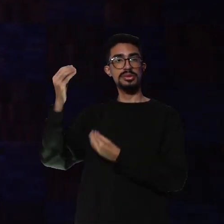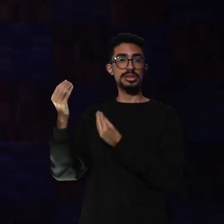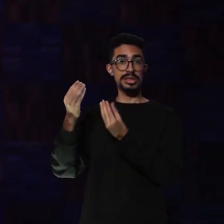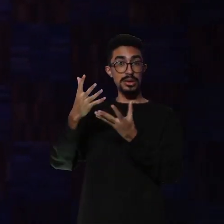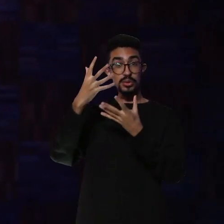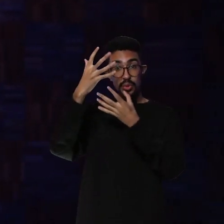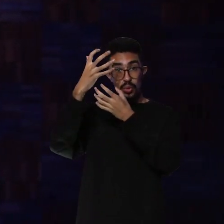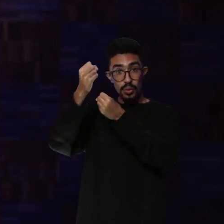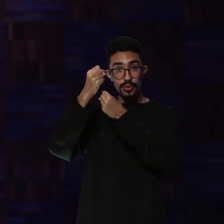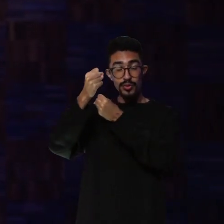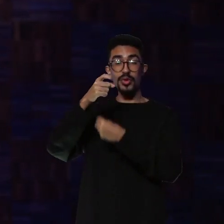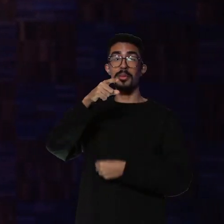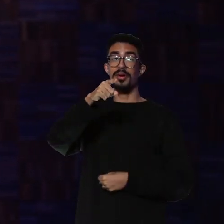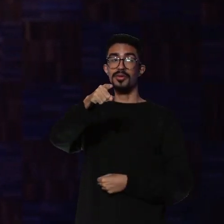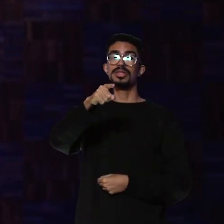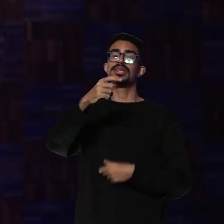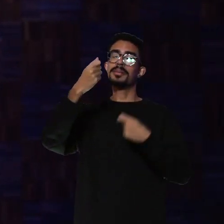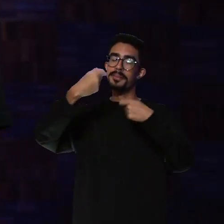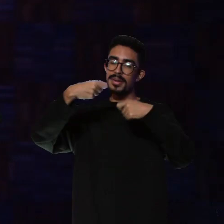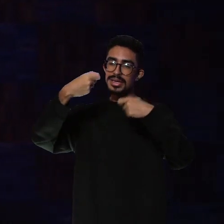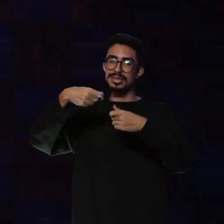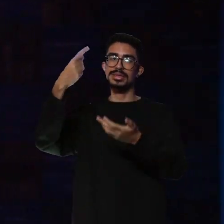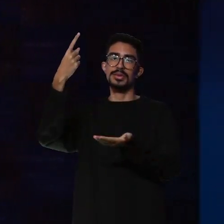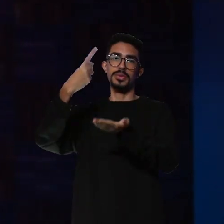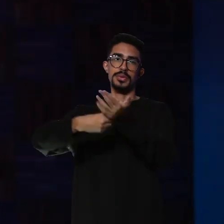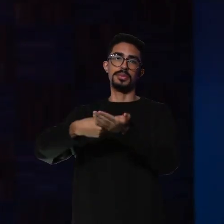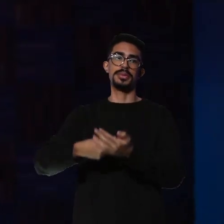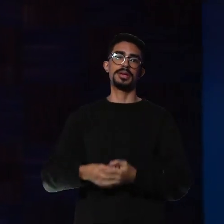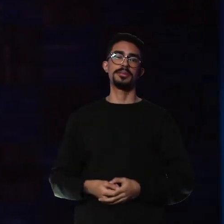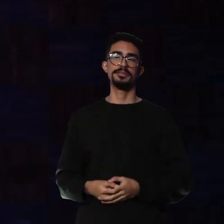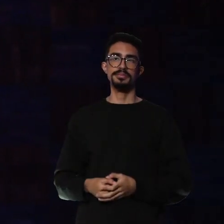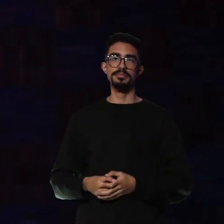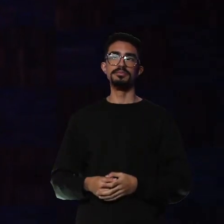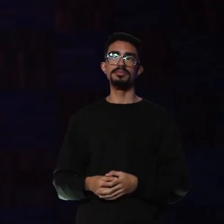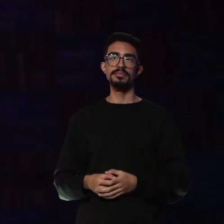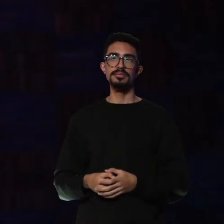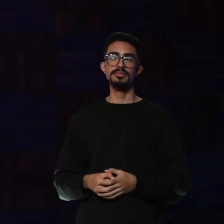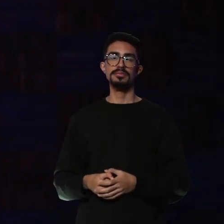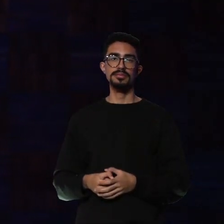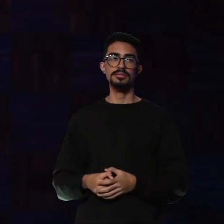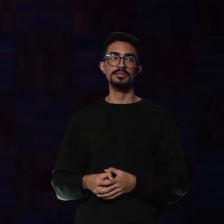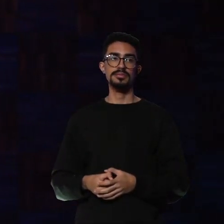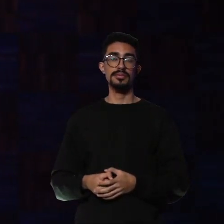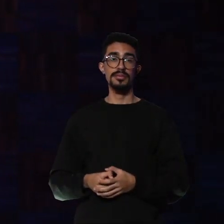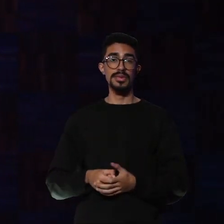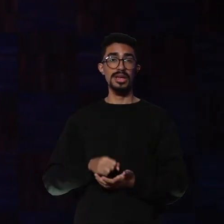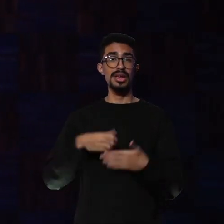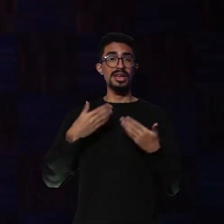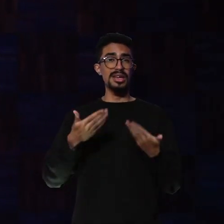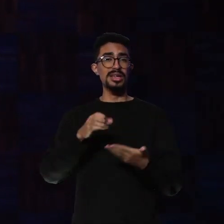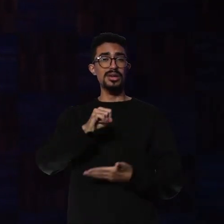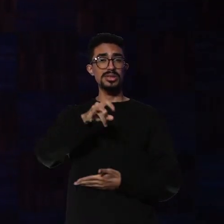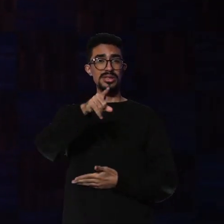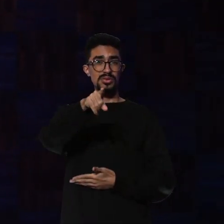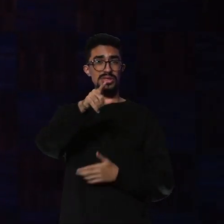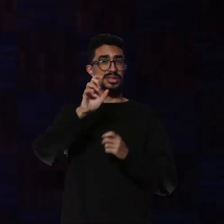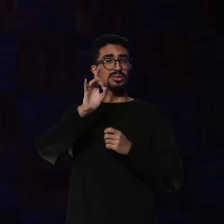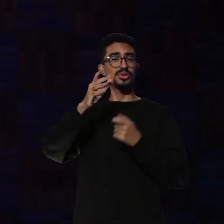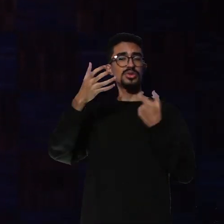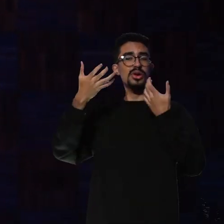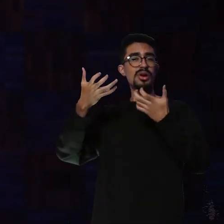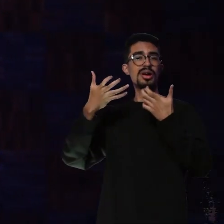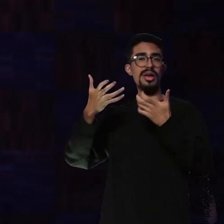confiado. Quer dizer que então aquilo que foi confiado na minha mão, se eu quero fazer o do outro, eu não estou fazendo. Ou seja, eu